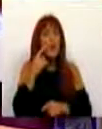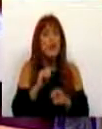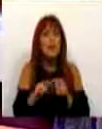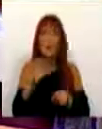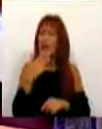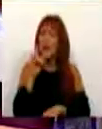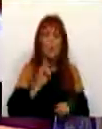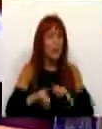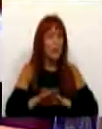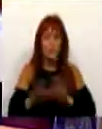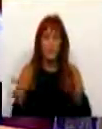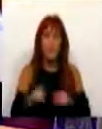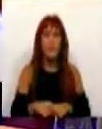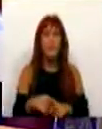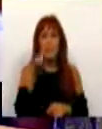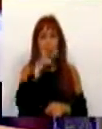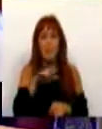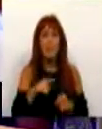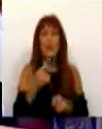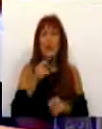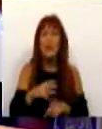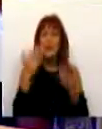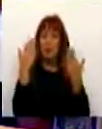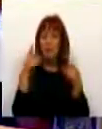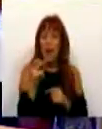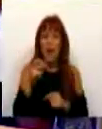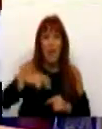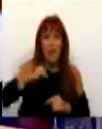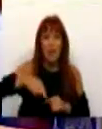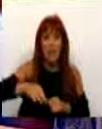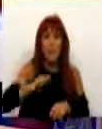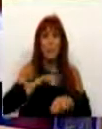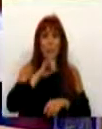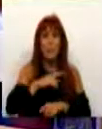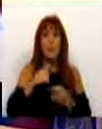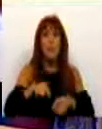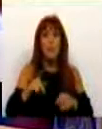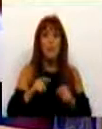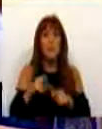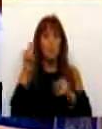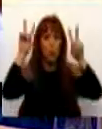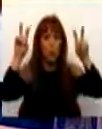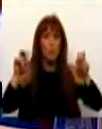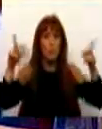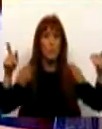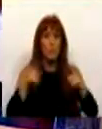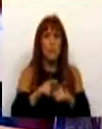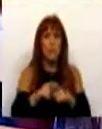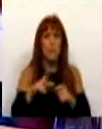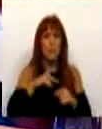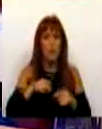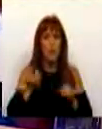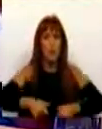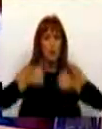do Obrigado, risco senhora deputada. E para a educação ambiental. Mais uma vez saudar a ANP pela necessidade também do lema Centralizar Portugal,